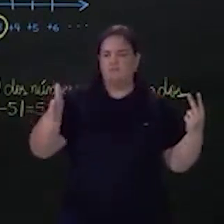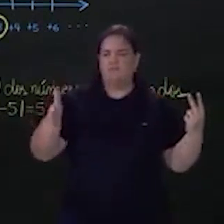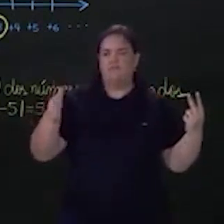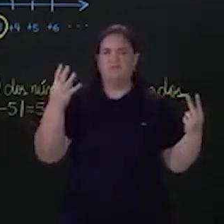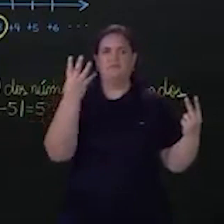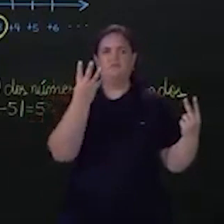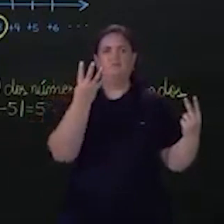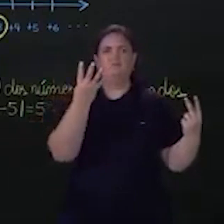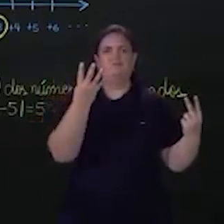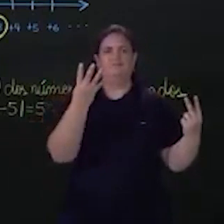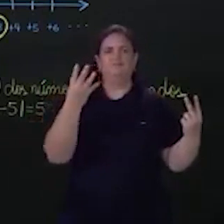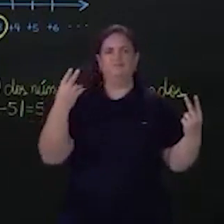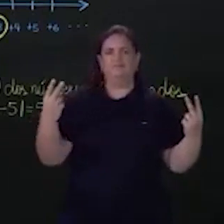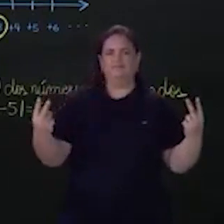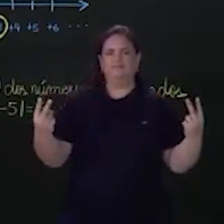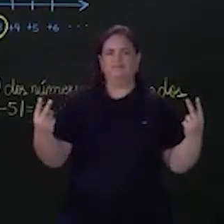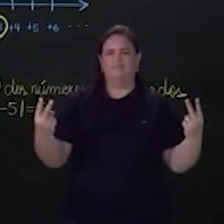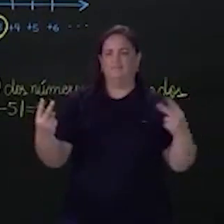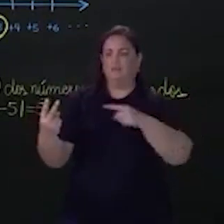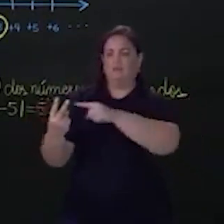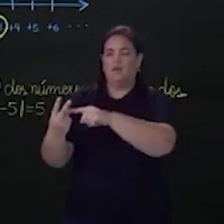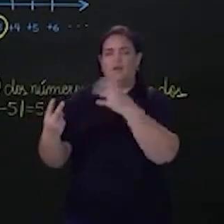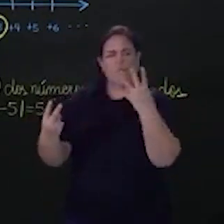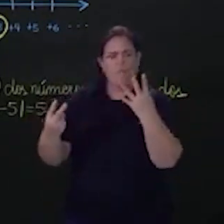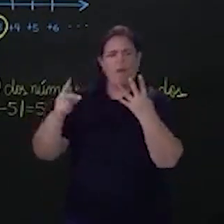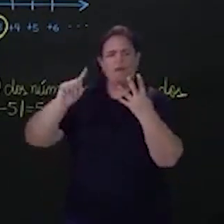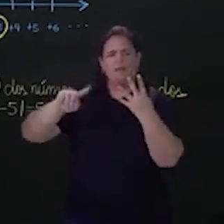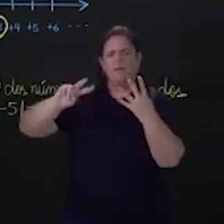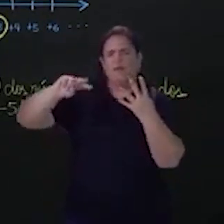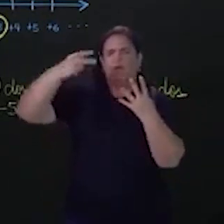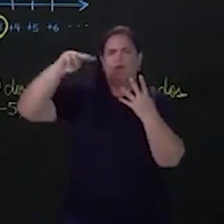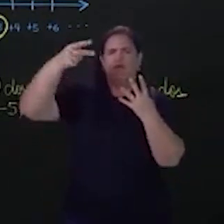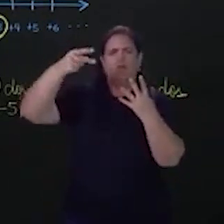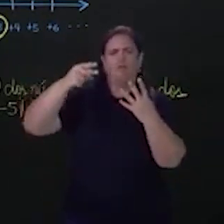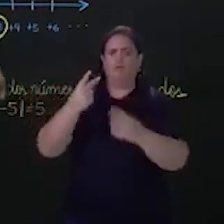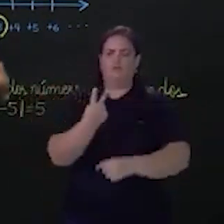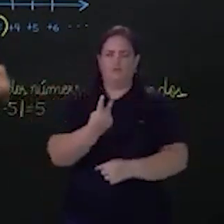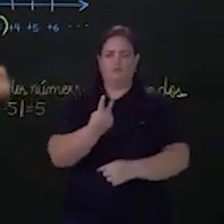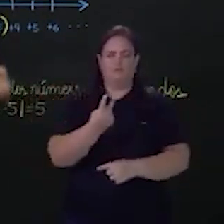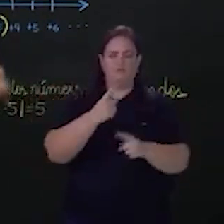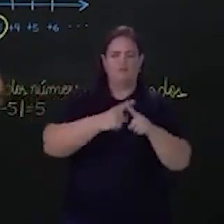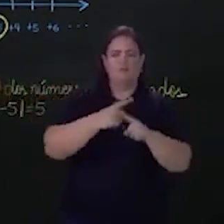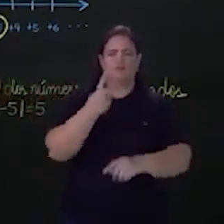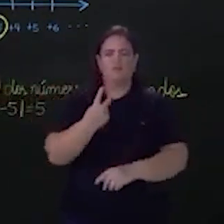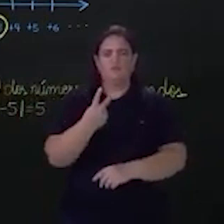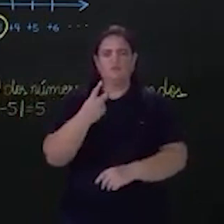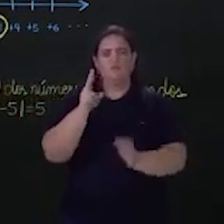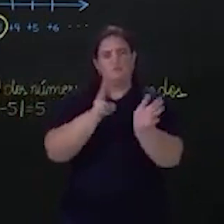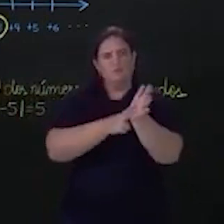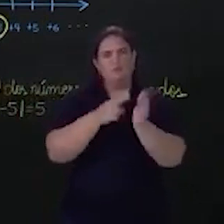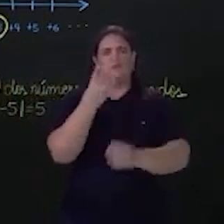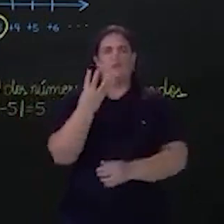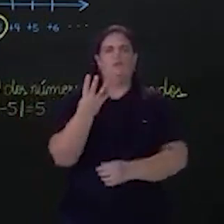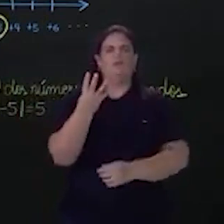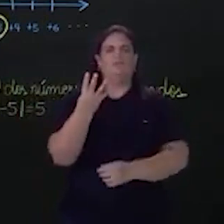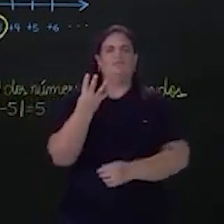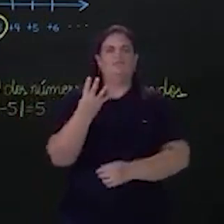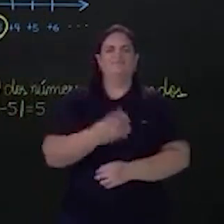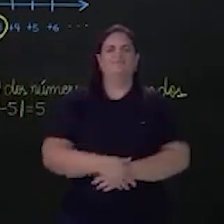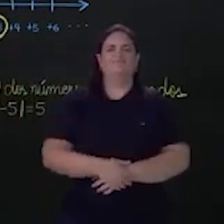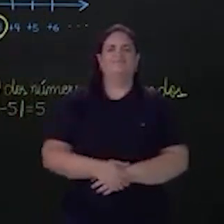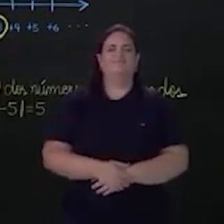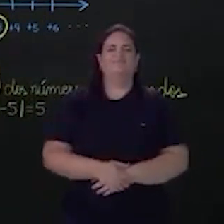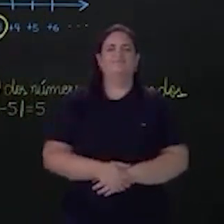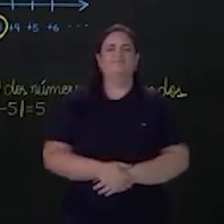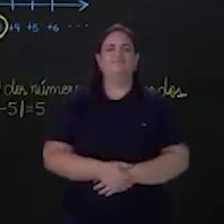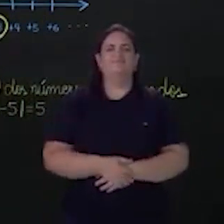4 traços, onde esse 4 é o dobro de 2, pois 2 vezes 2 é 4. A